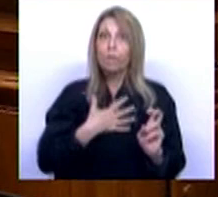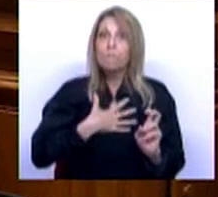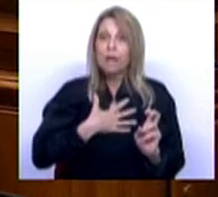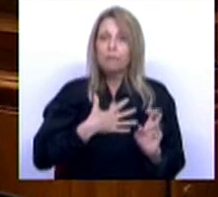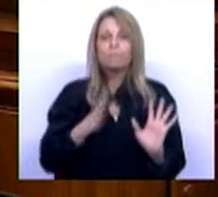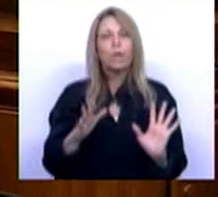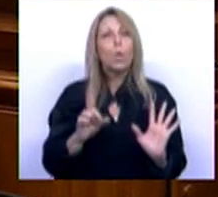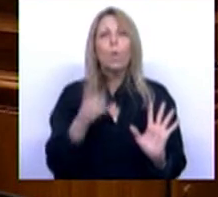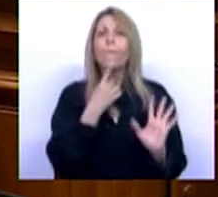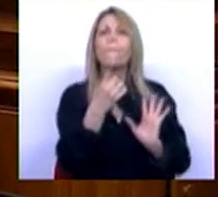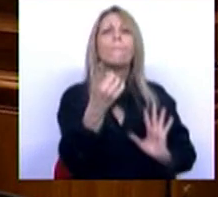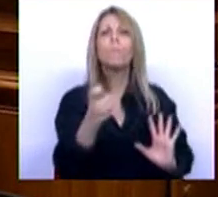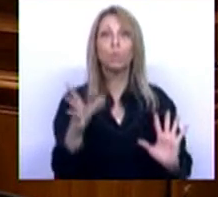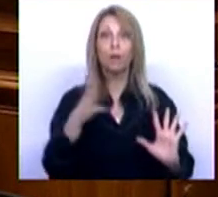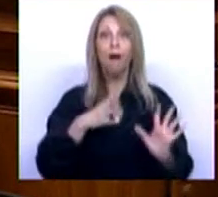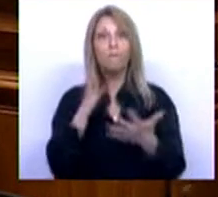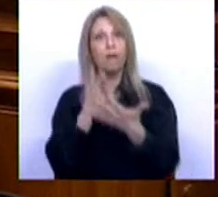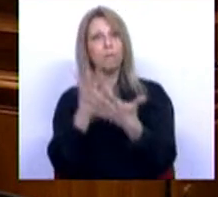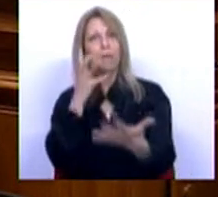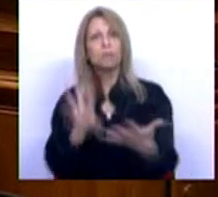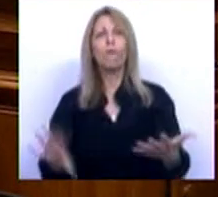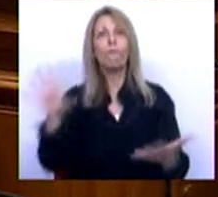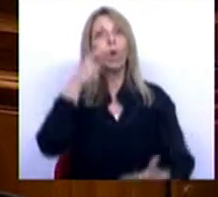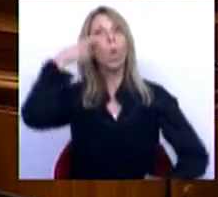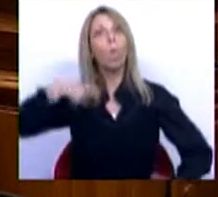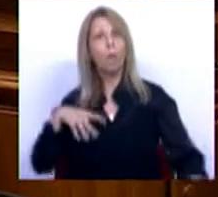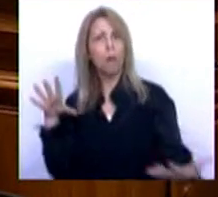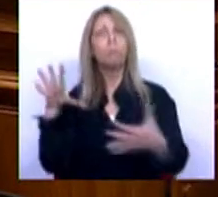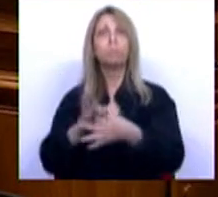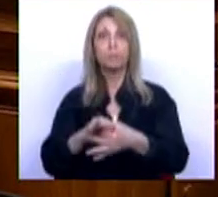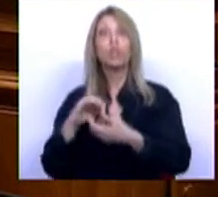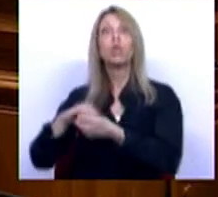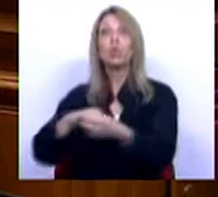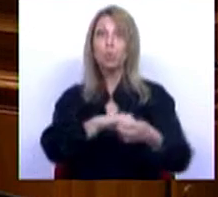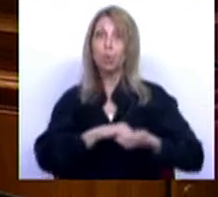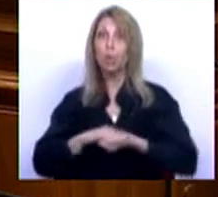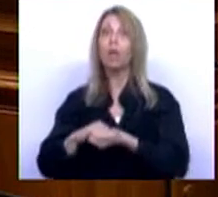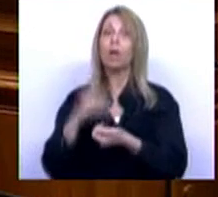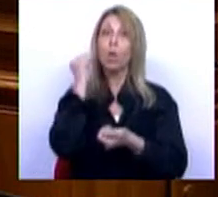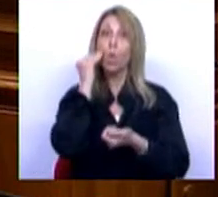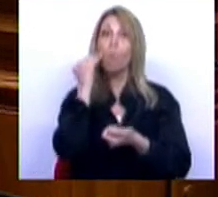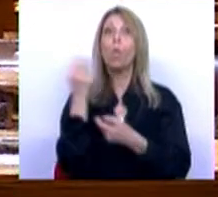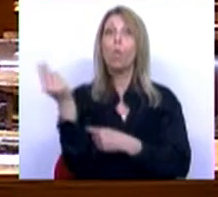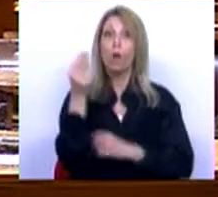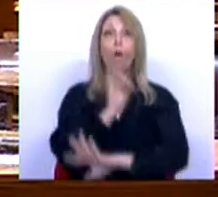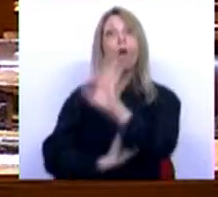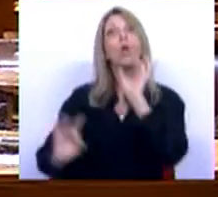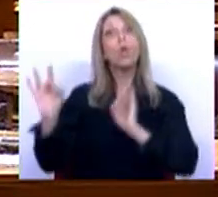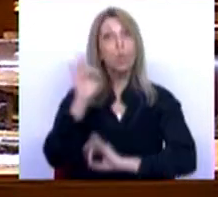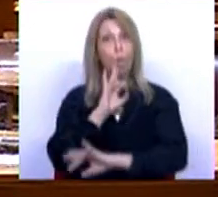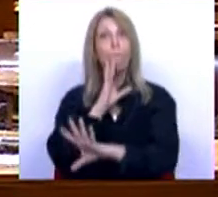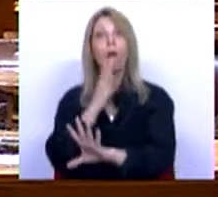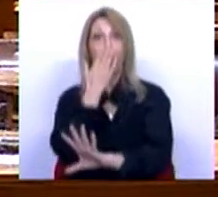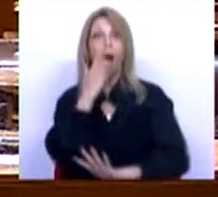de salientar a forma humanista e solidária como a União Europeia está a reagir à crise dos refugiados